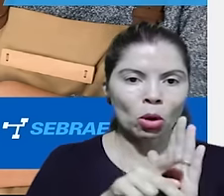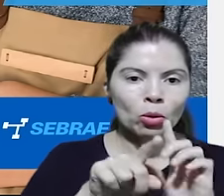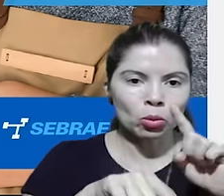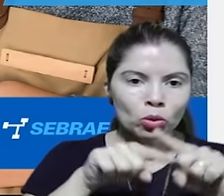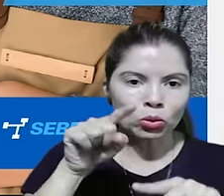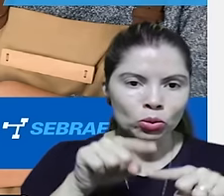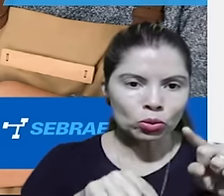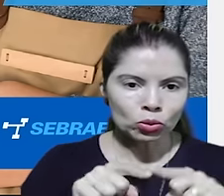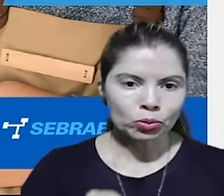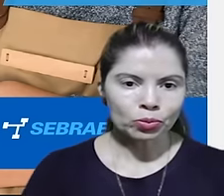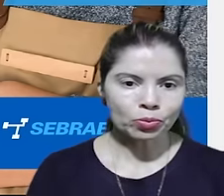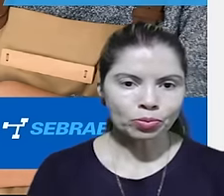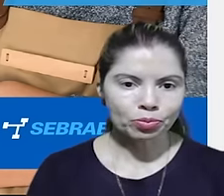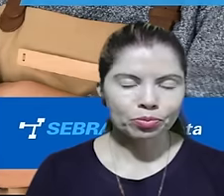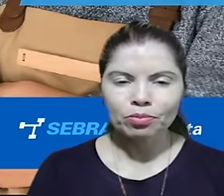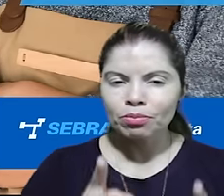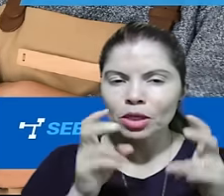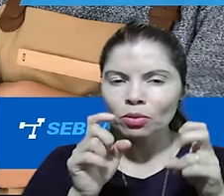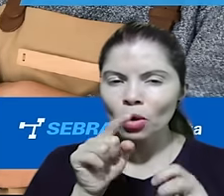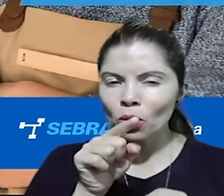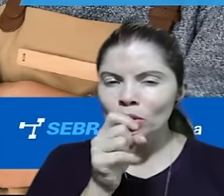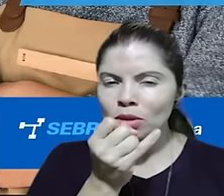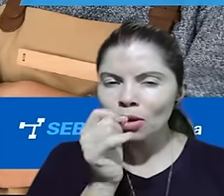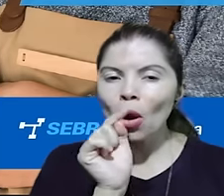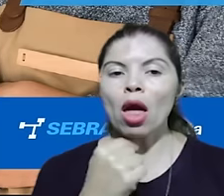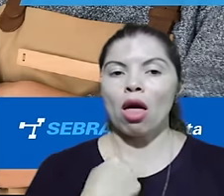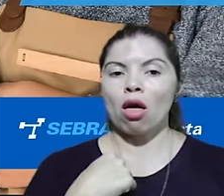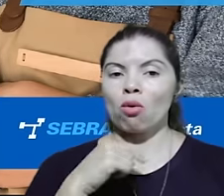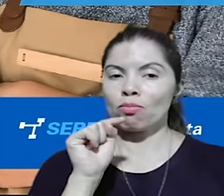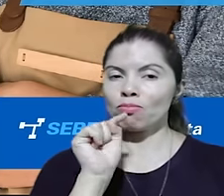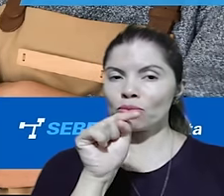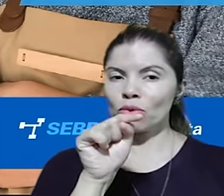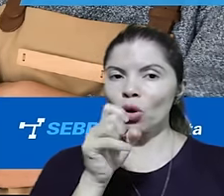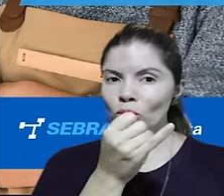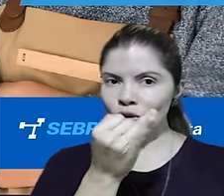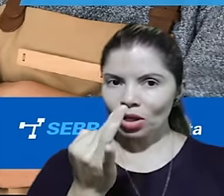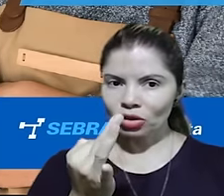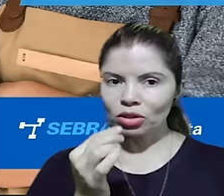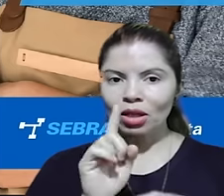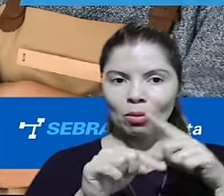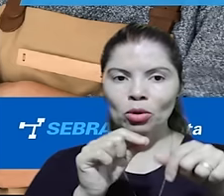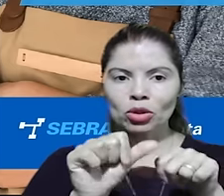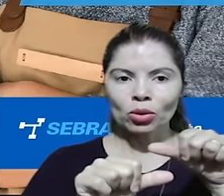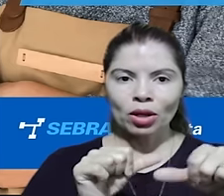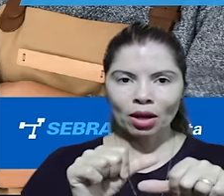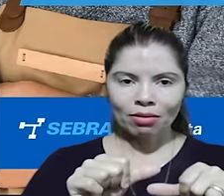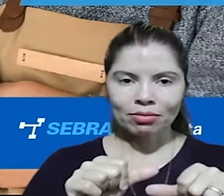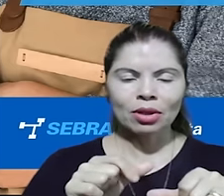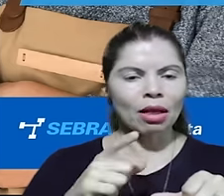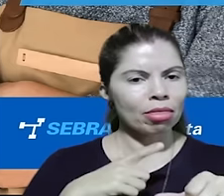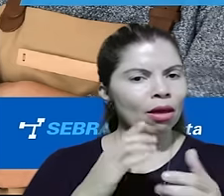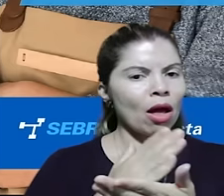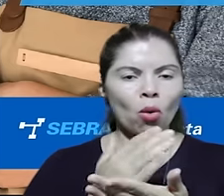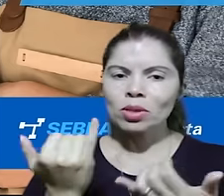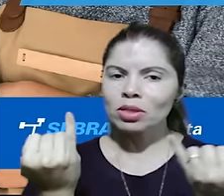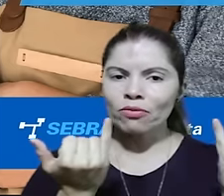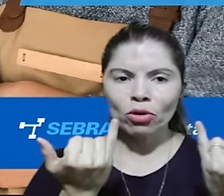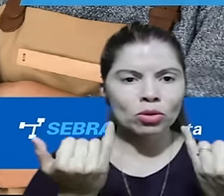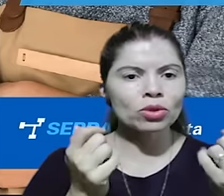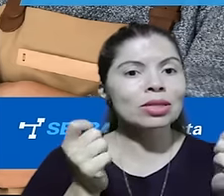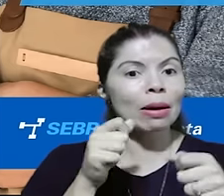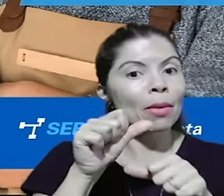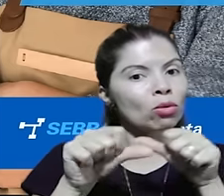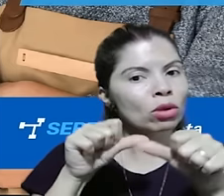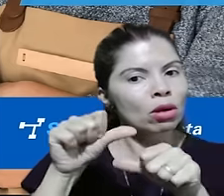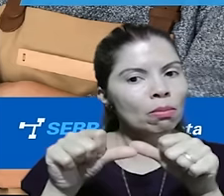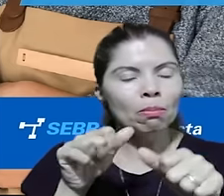seleciona repararam que eu cliquei em quantidade eu alterei né Aqui tem algumas outras informações que você pode alterar durante a emissão por exemplo